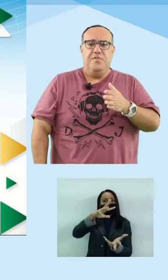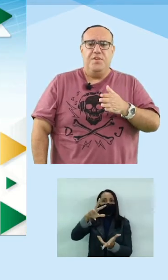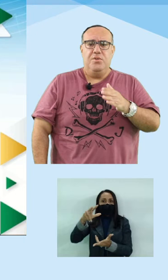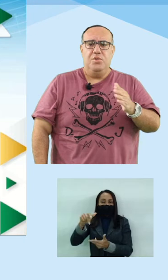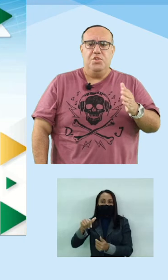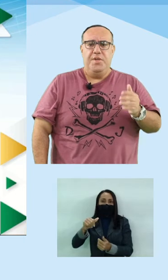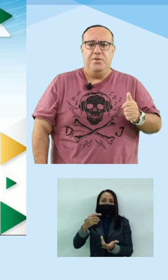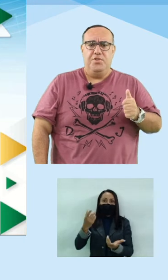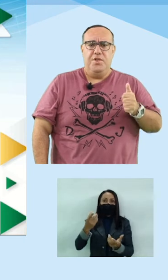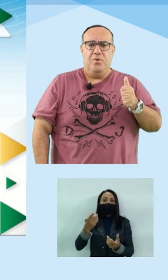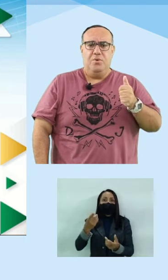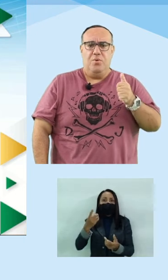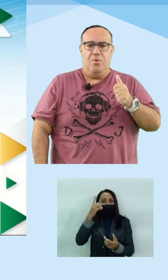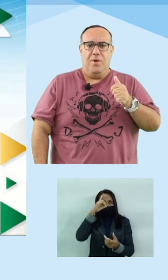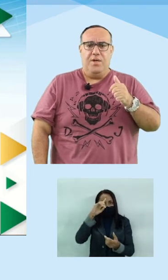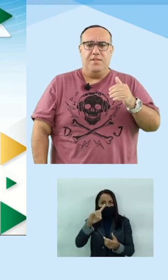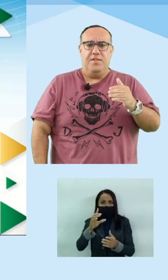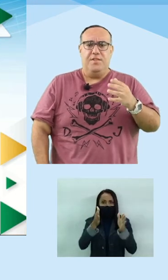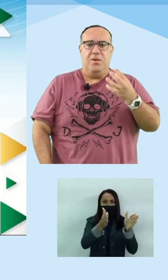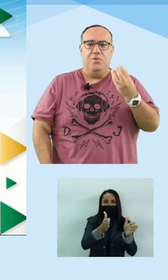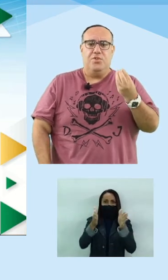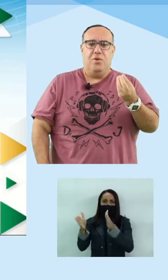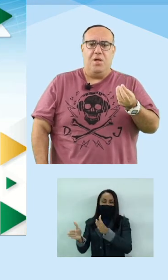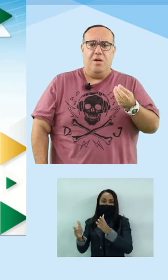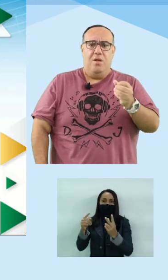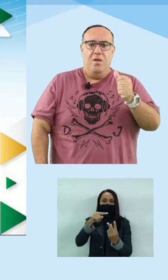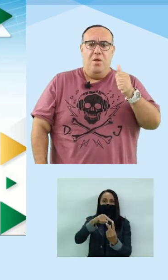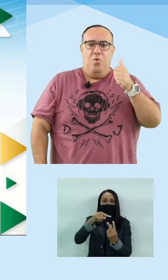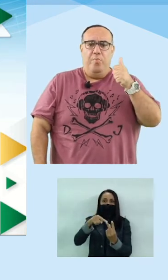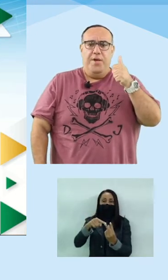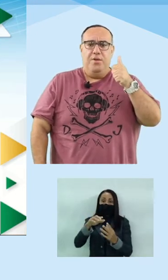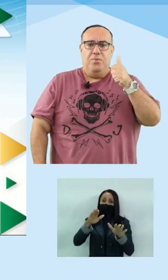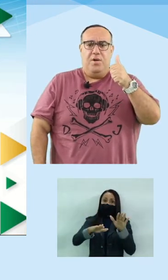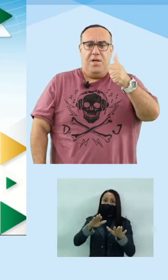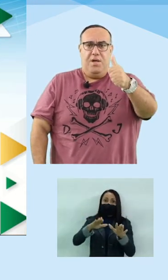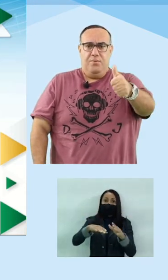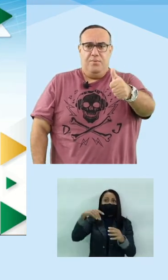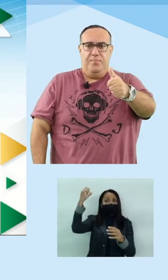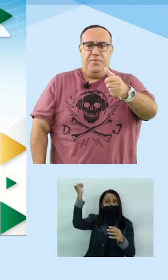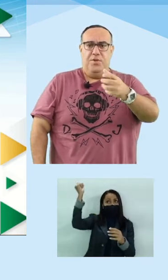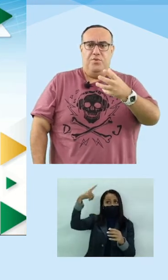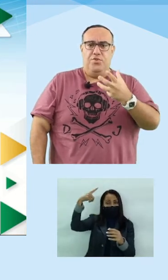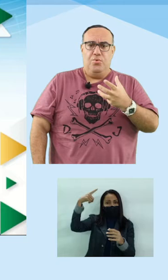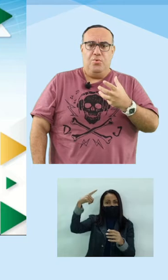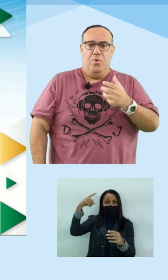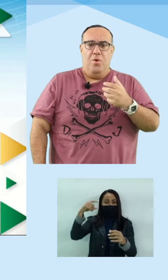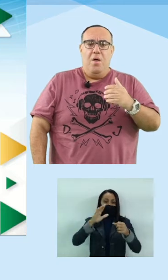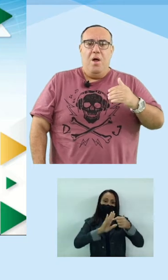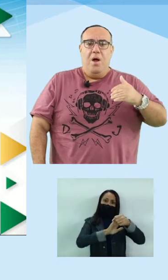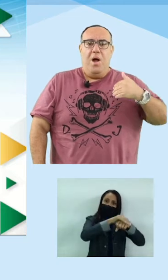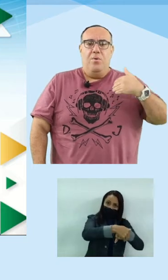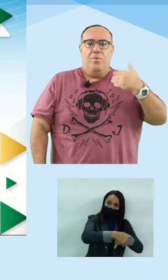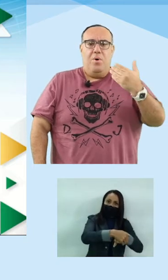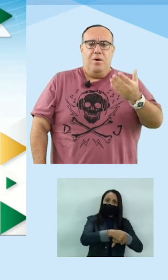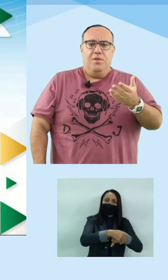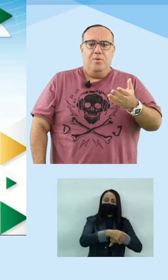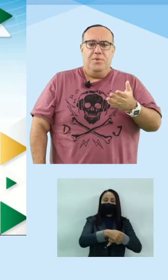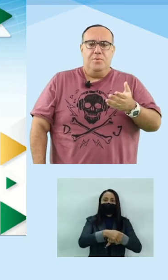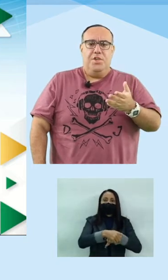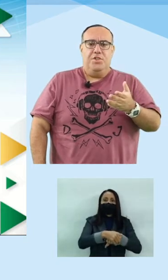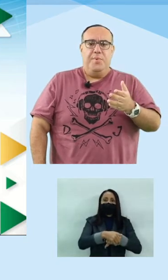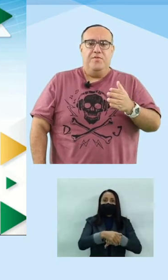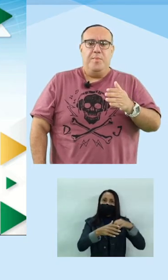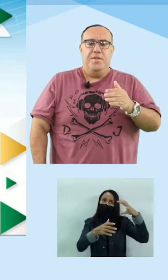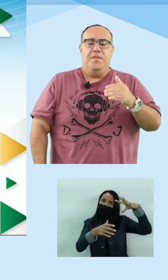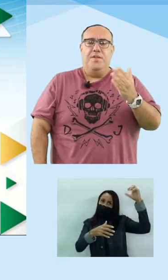se divide em dois períodos de acordo com a incidência da luz solar: o período claro e o escuro, ao qual